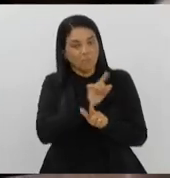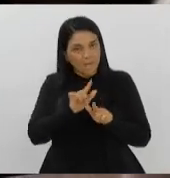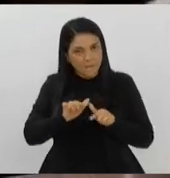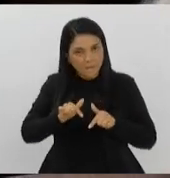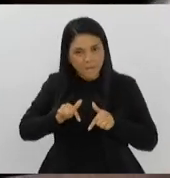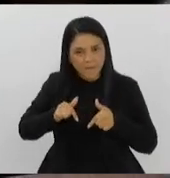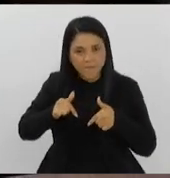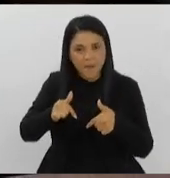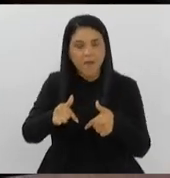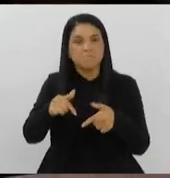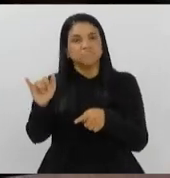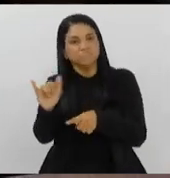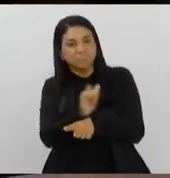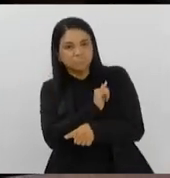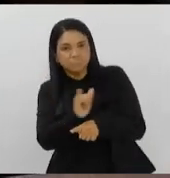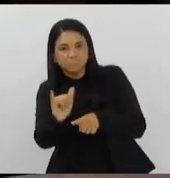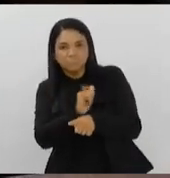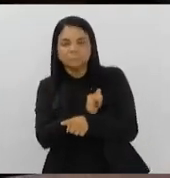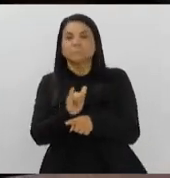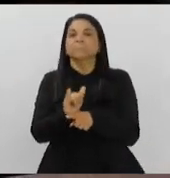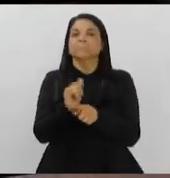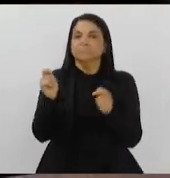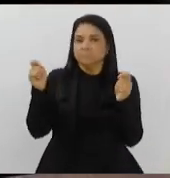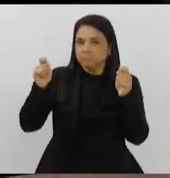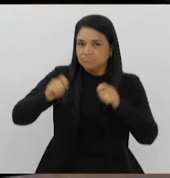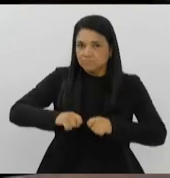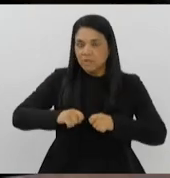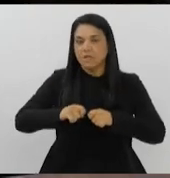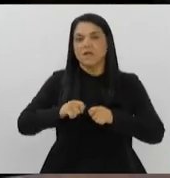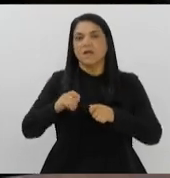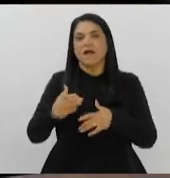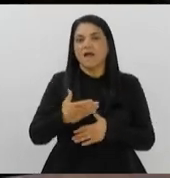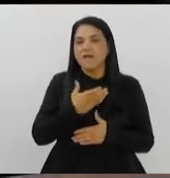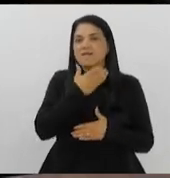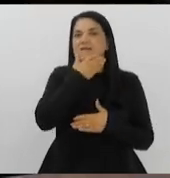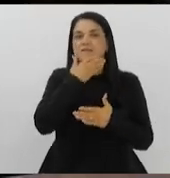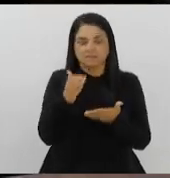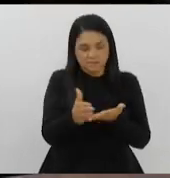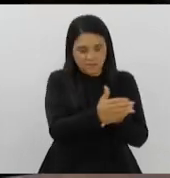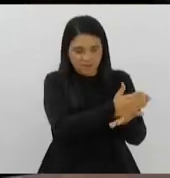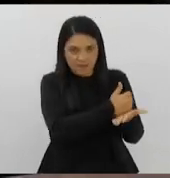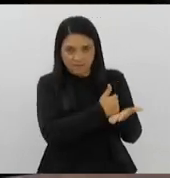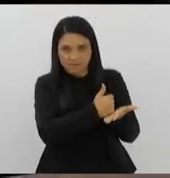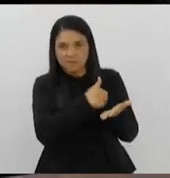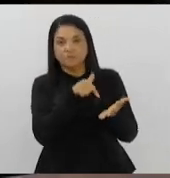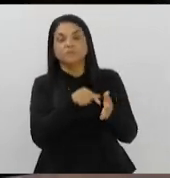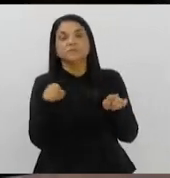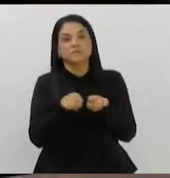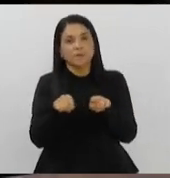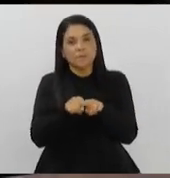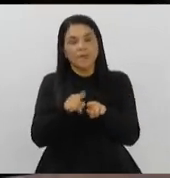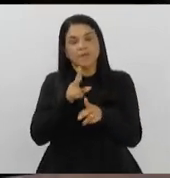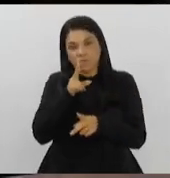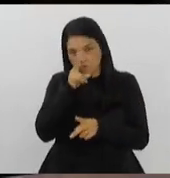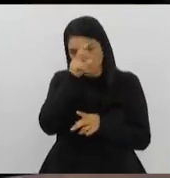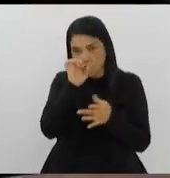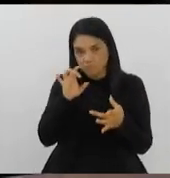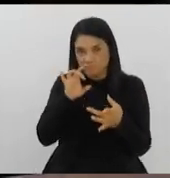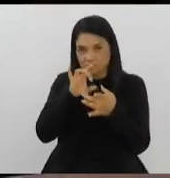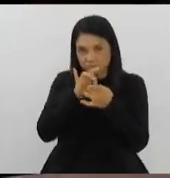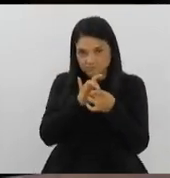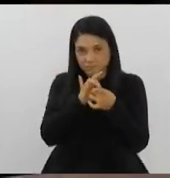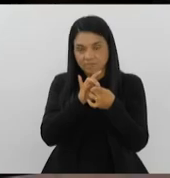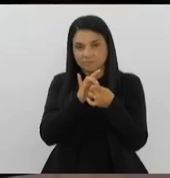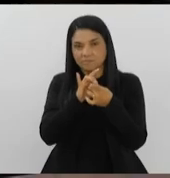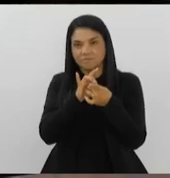tem buscado mecanismos para enfrentar a crise de arrecadação através também do fortalecimento do